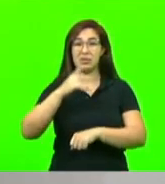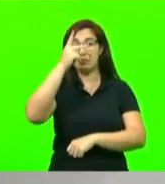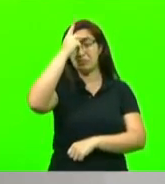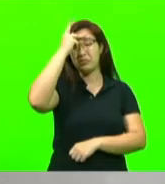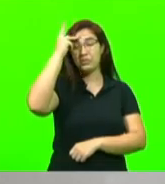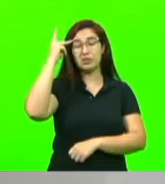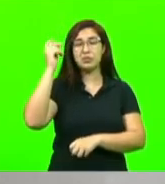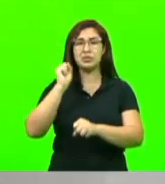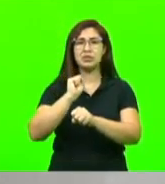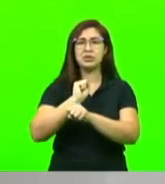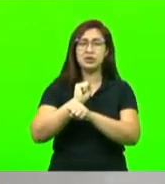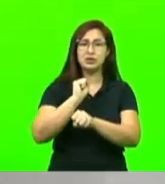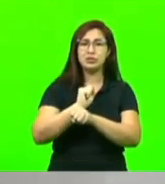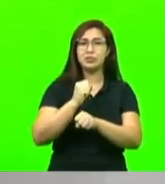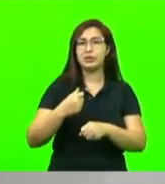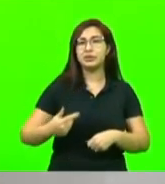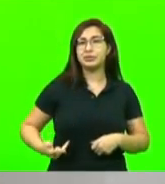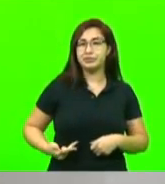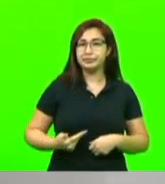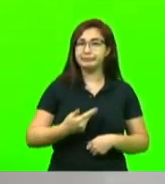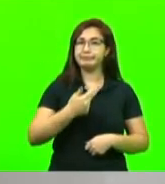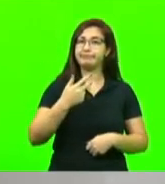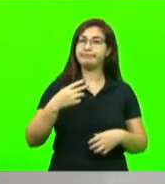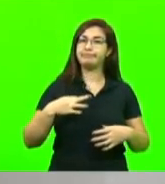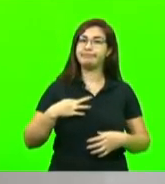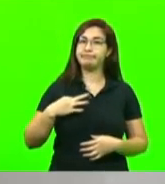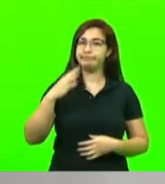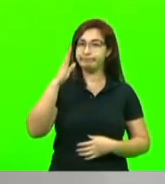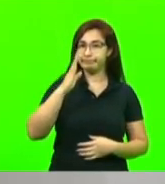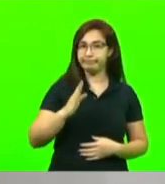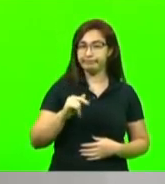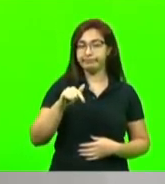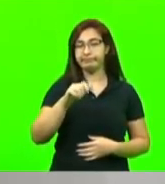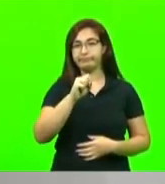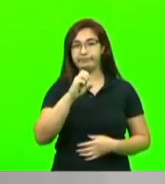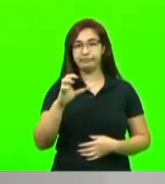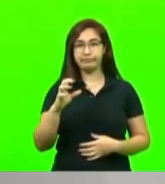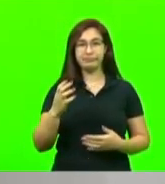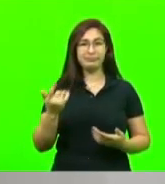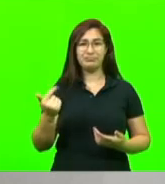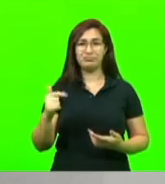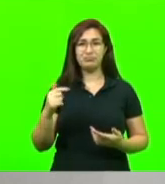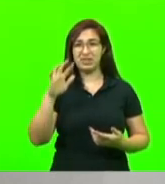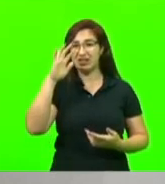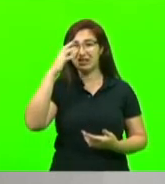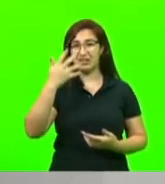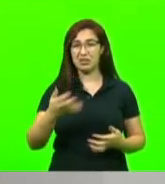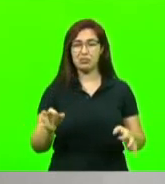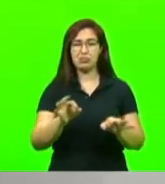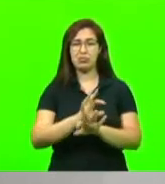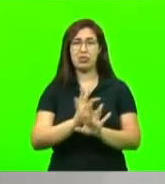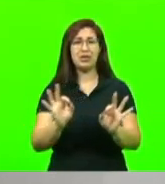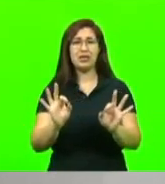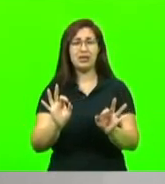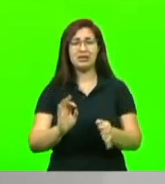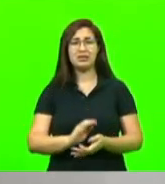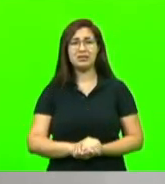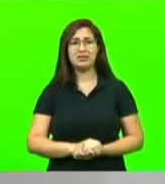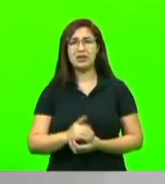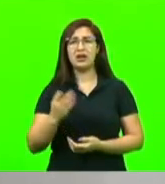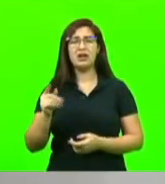uma cirurgia eletiva aqui em Santa Catarina. O governo não resolveu nada, não fez absolutamente nada. O que que o